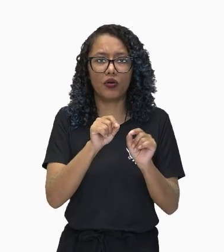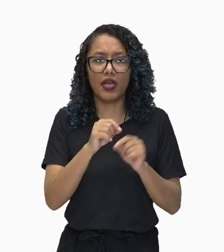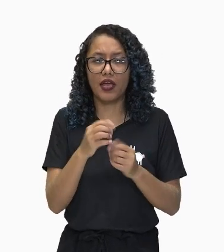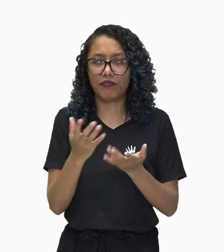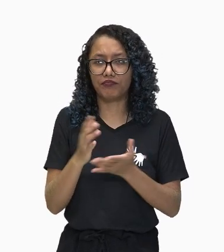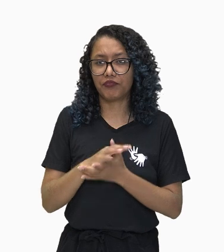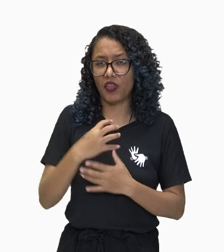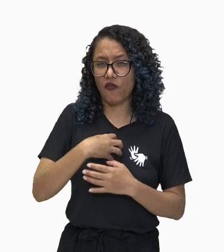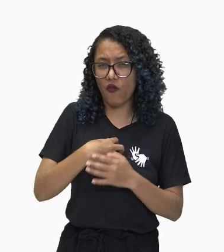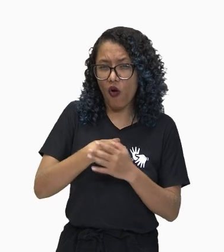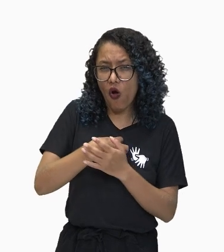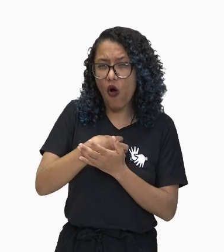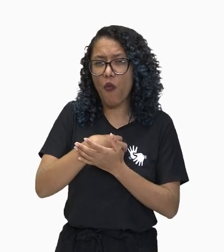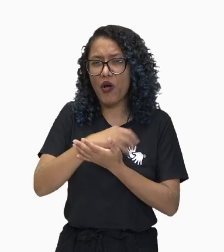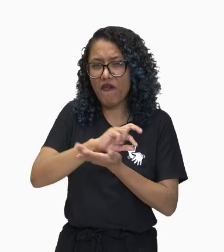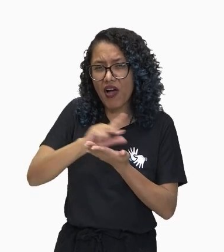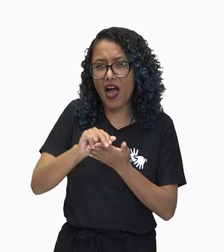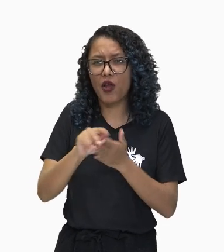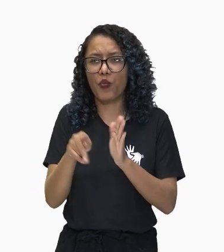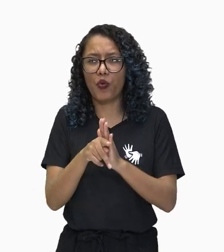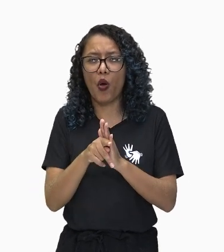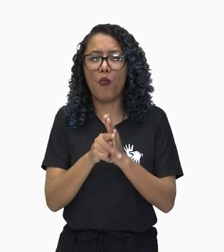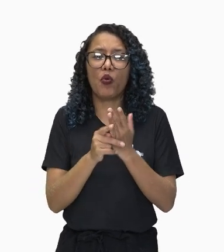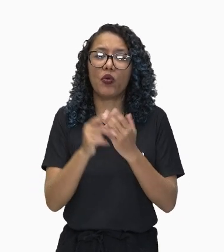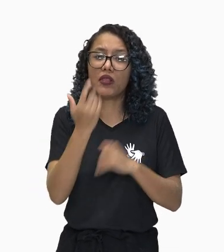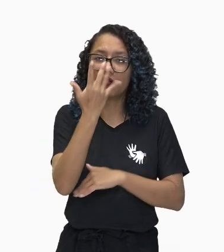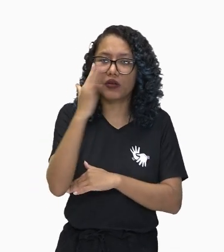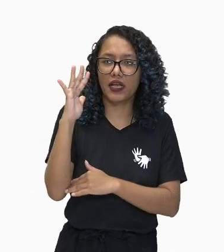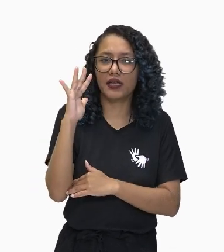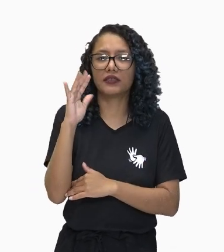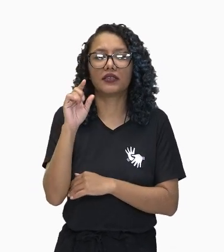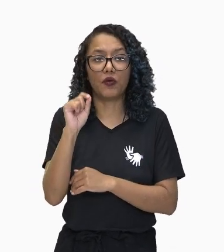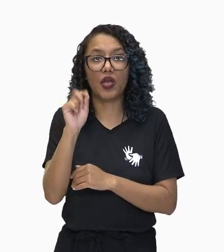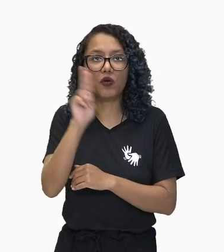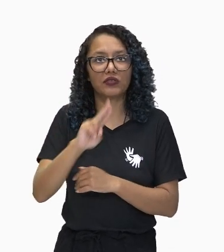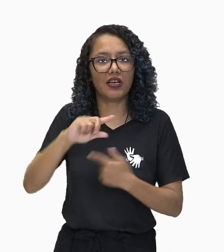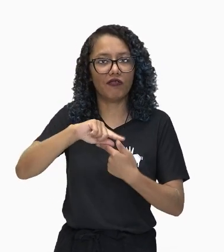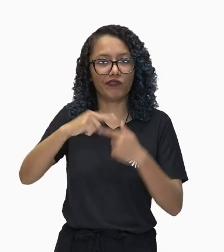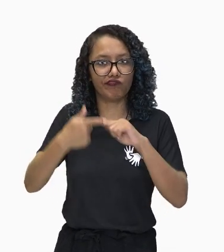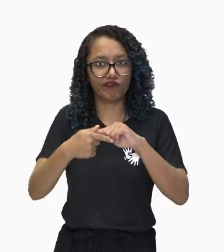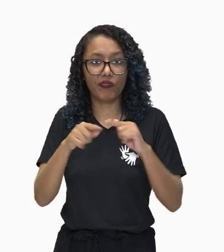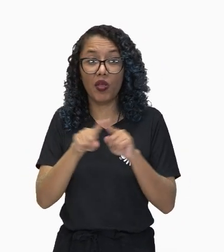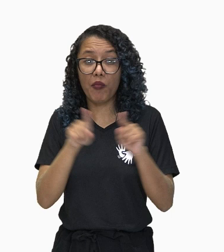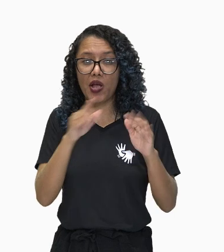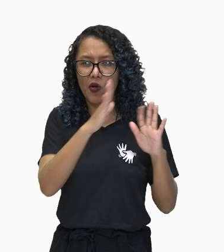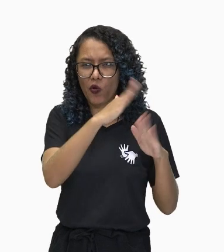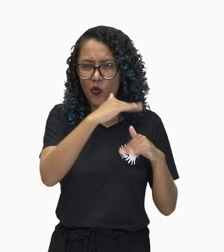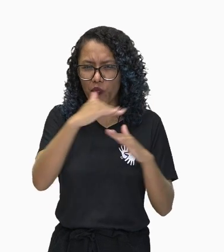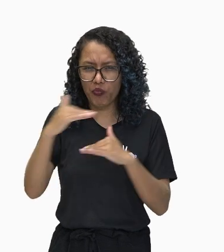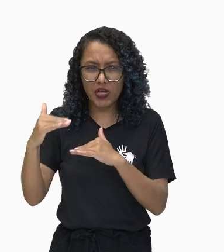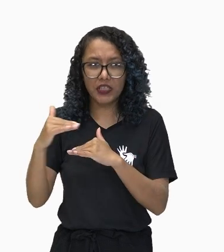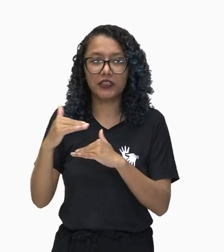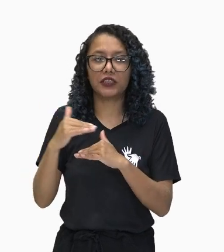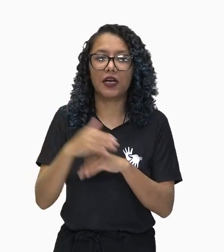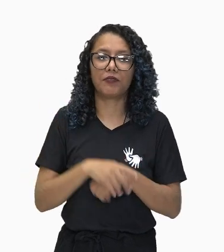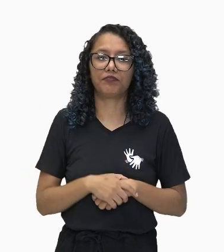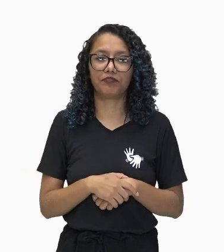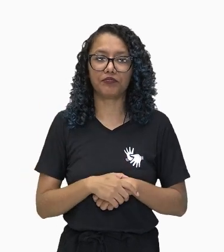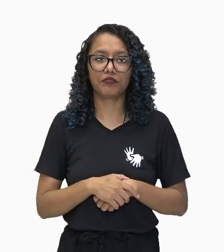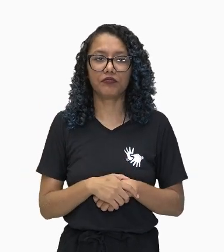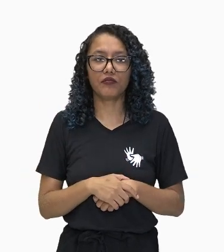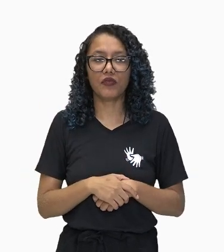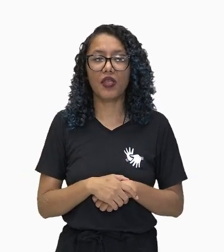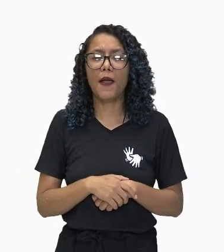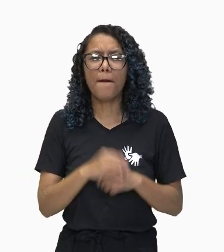geométricas. Mas os cubistas foram além, representando as faces do objeto no mesmo plano, ou seja, eles